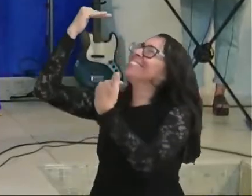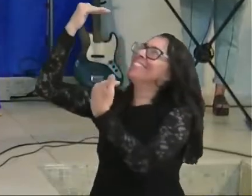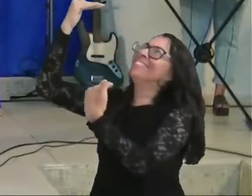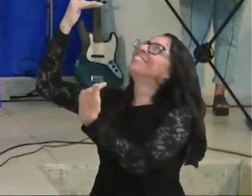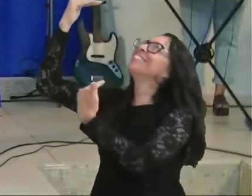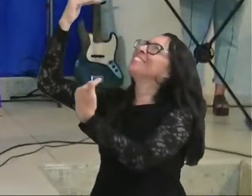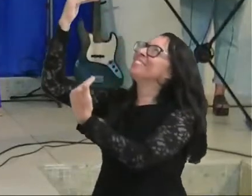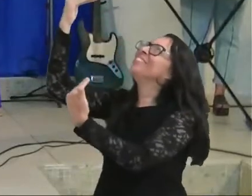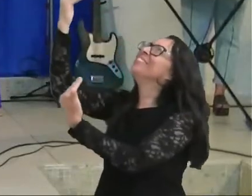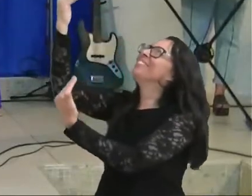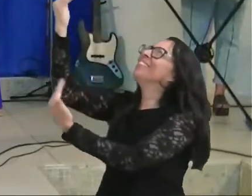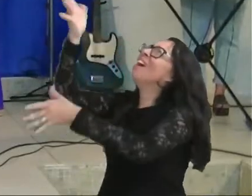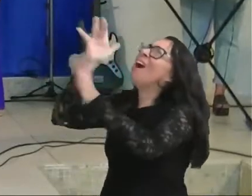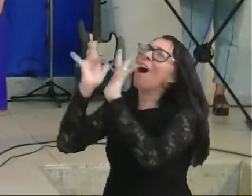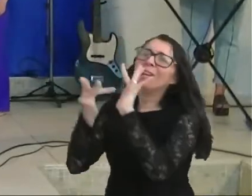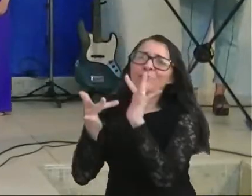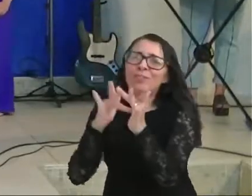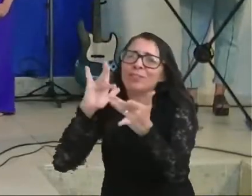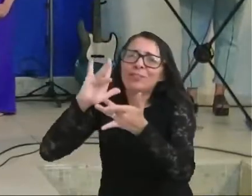agradeço,